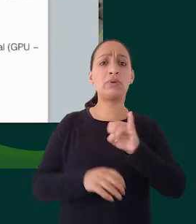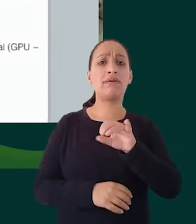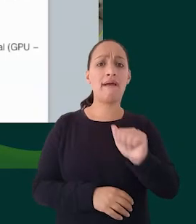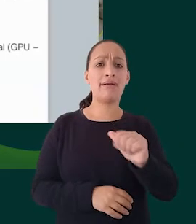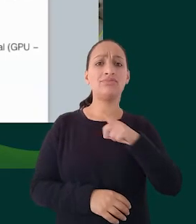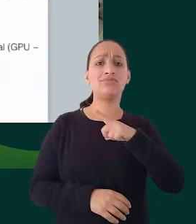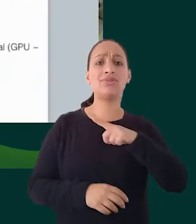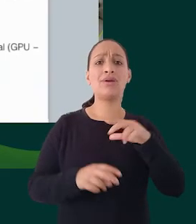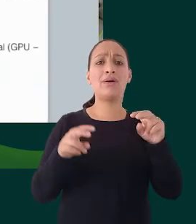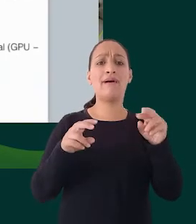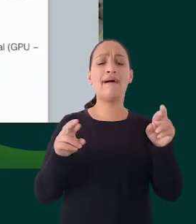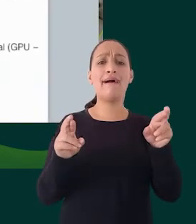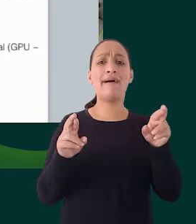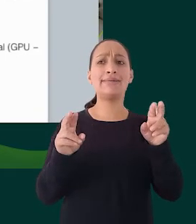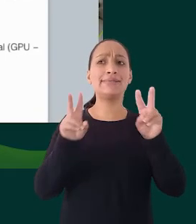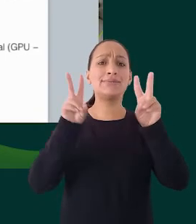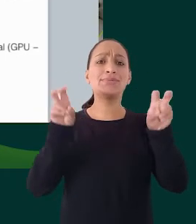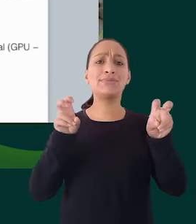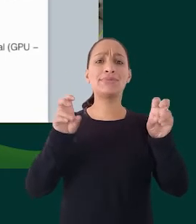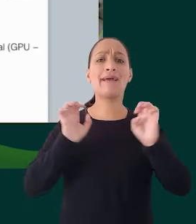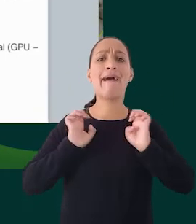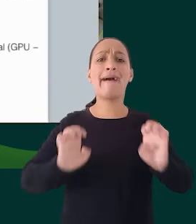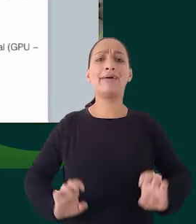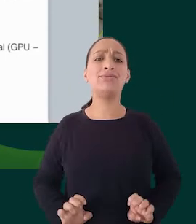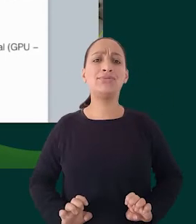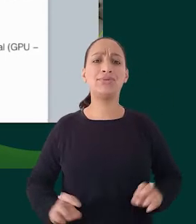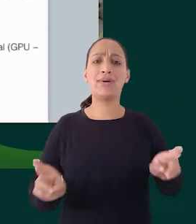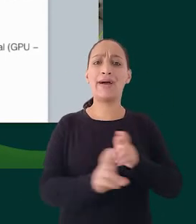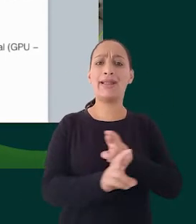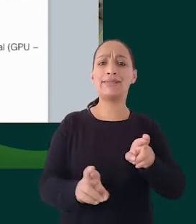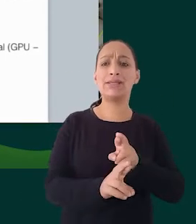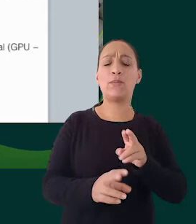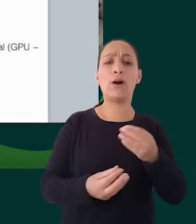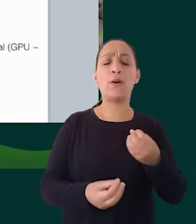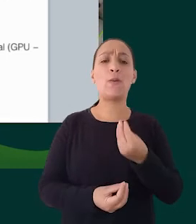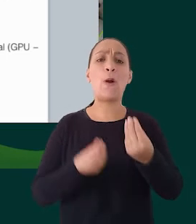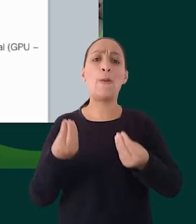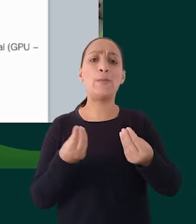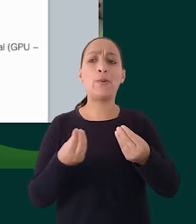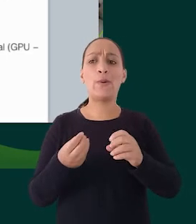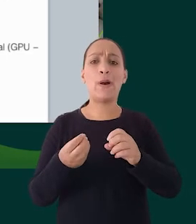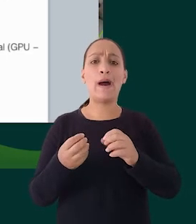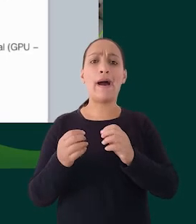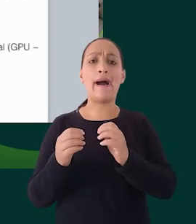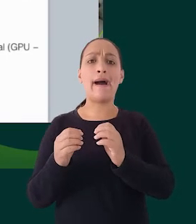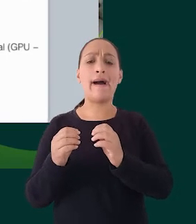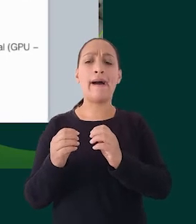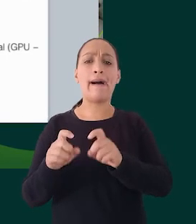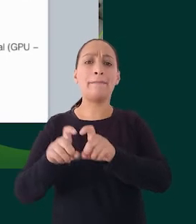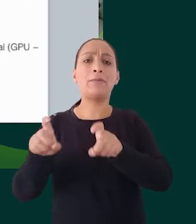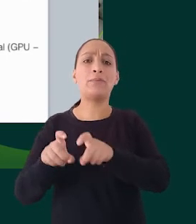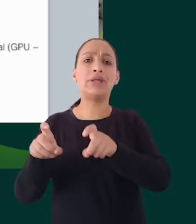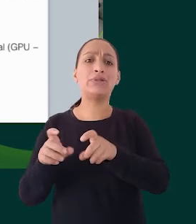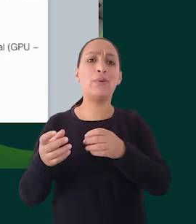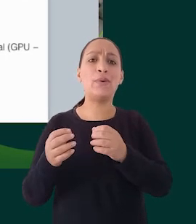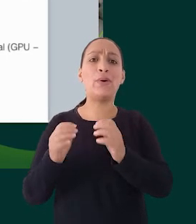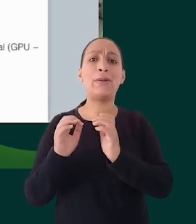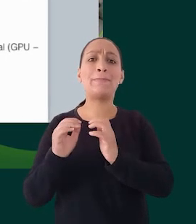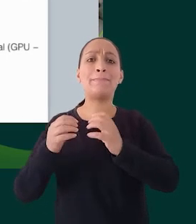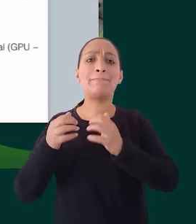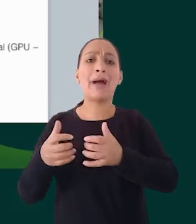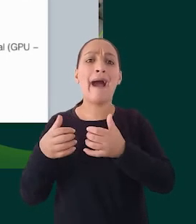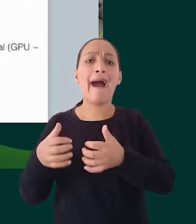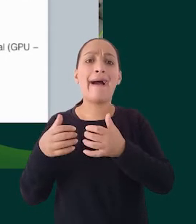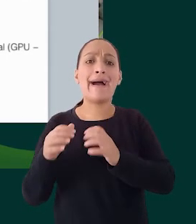éticas relacionadas a o quanto as máquinas, os cérebros artificiais iriam substituir o